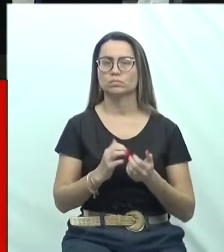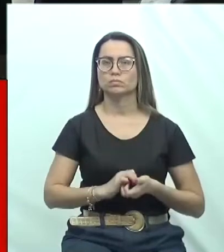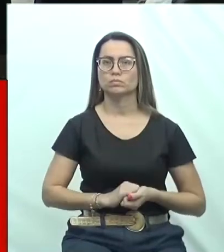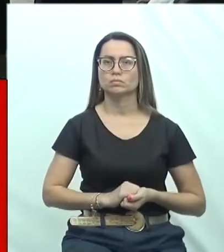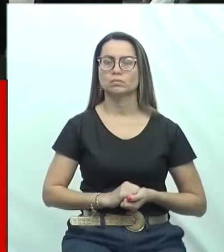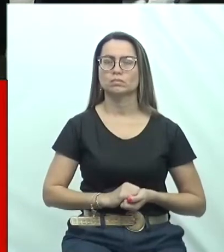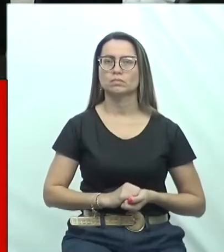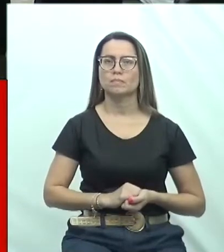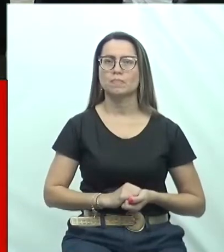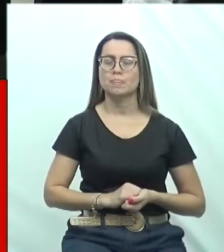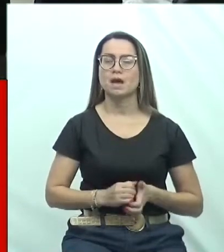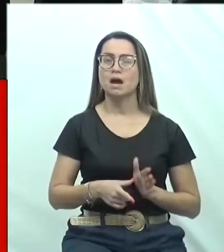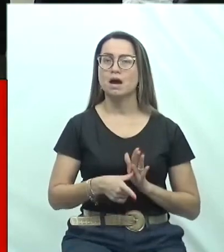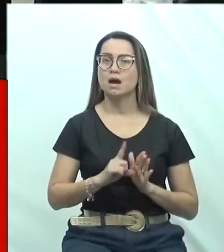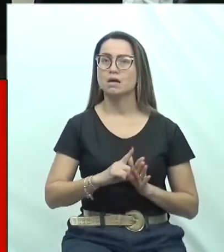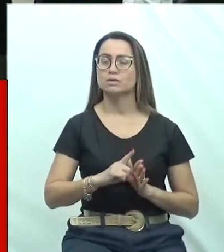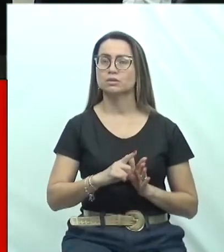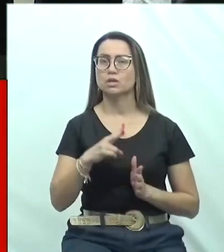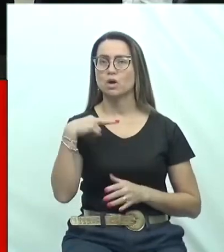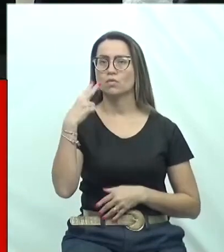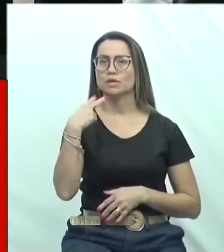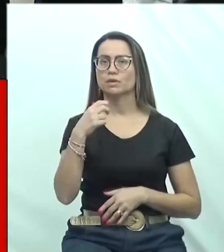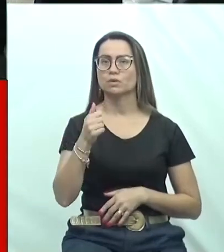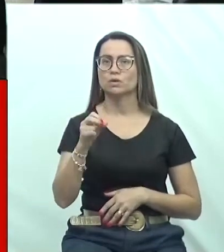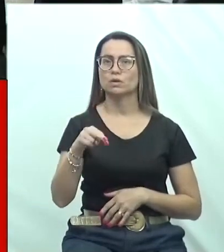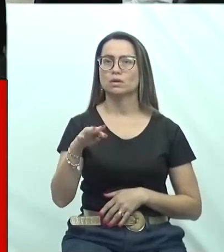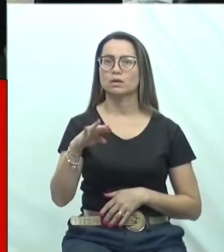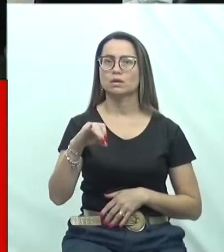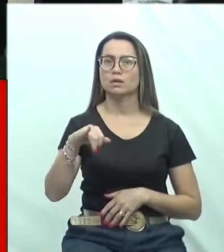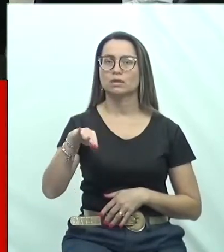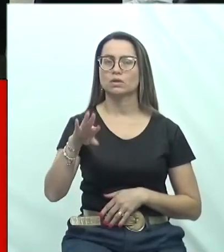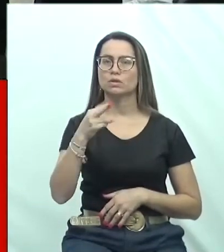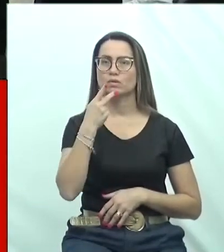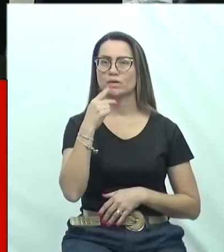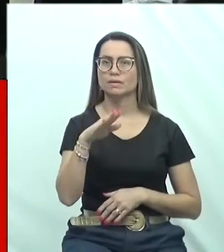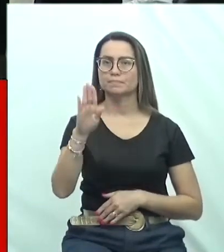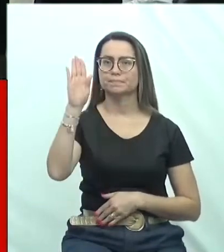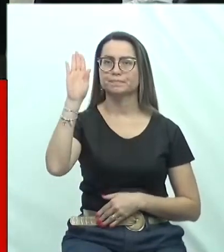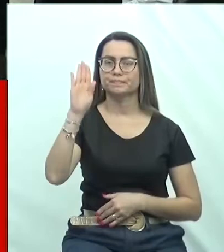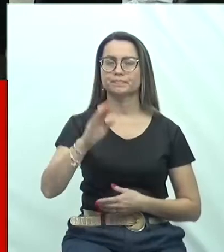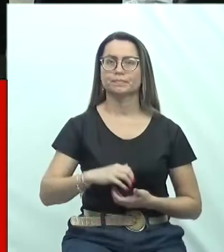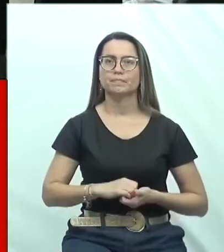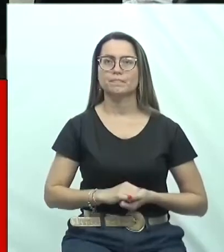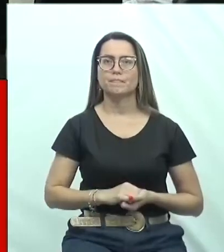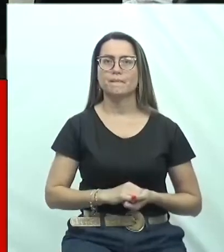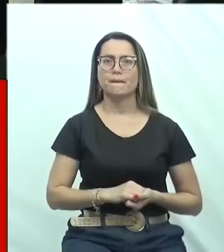Antes disso, questão de ordem cedida ao vereador Antônio Manuel.